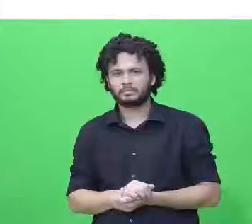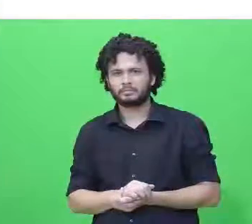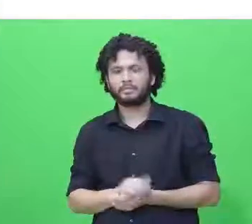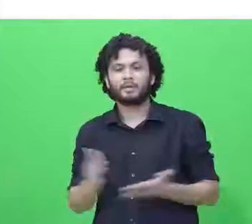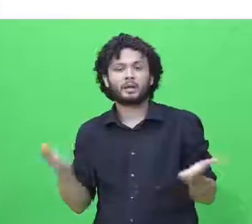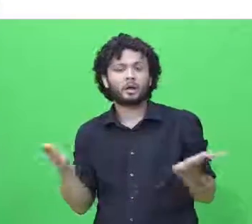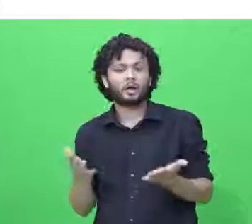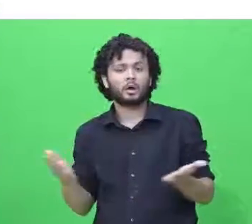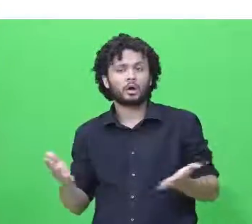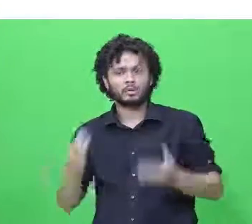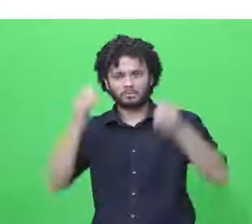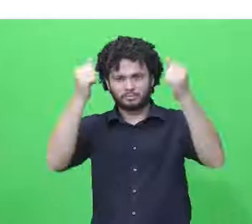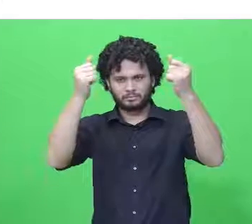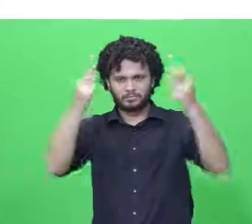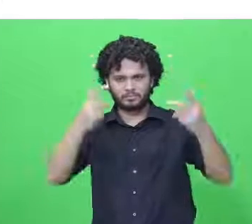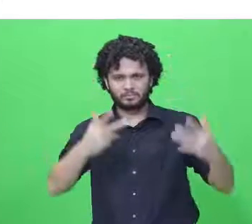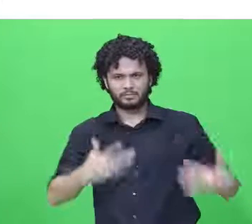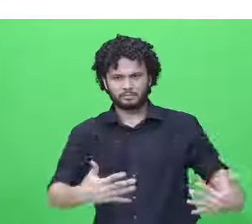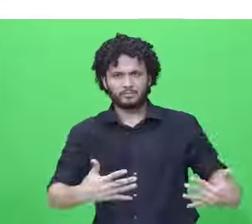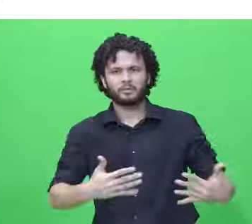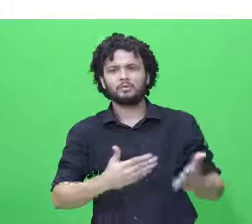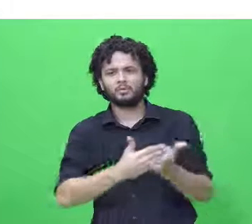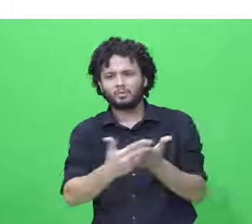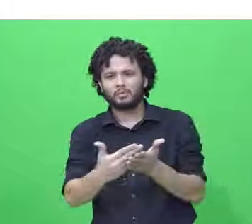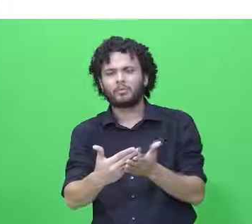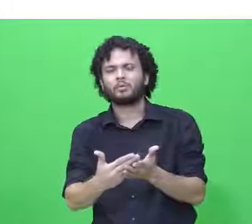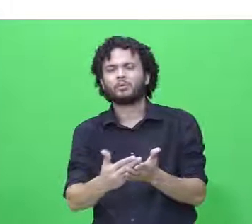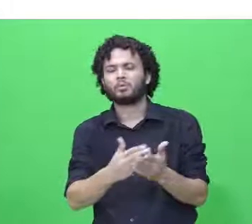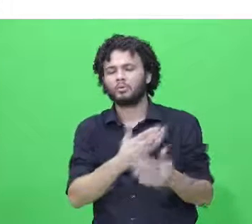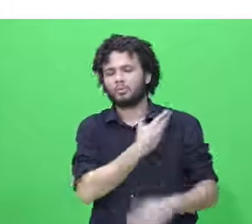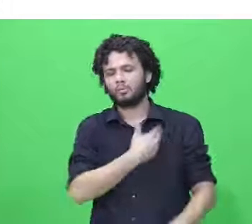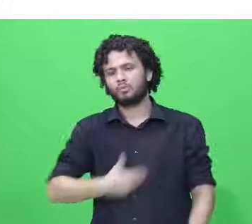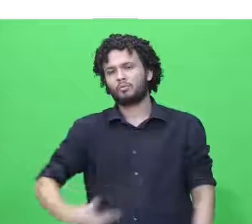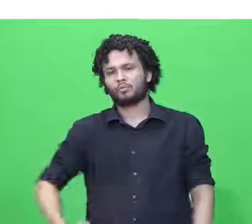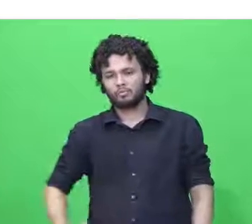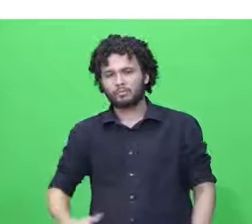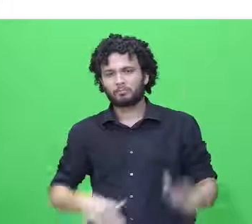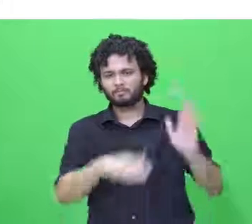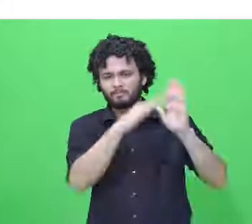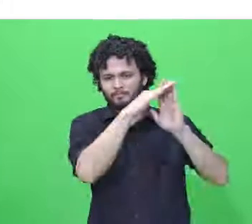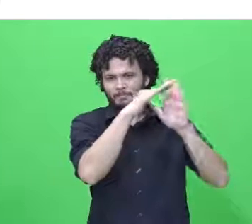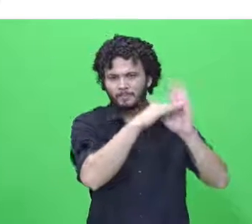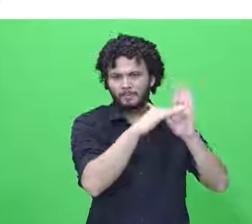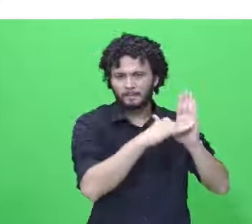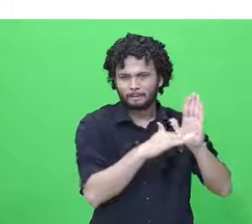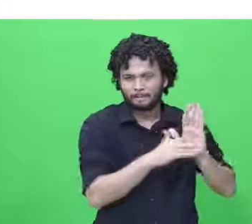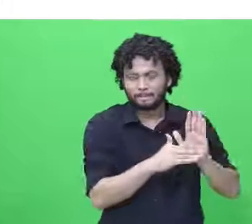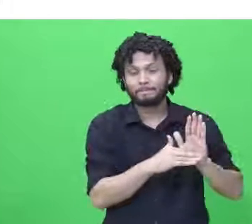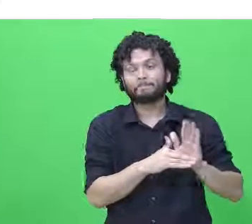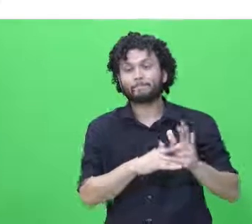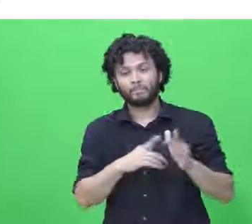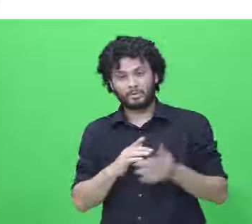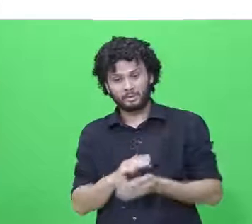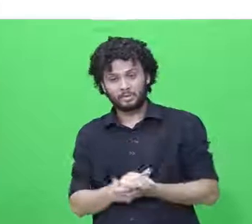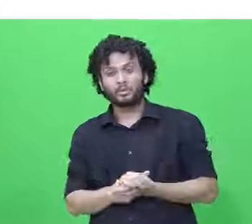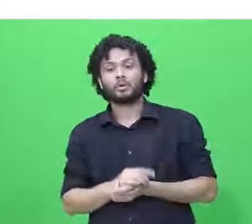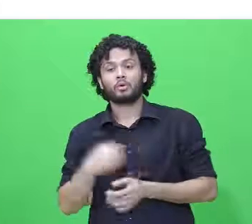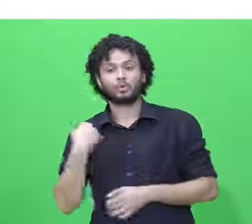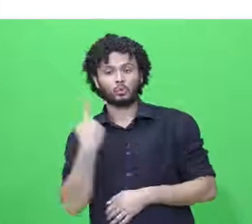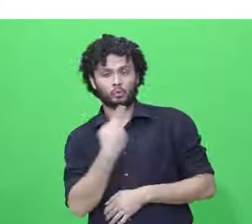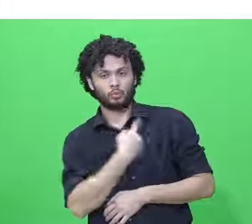Vamos, então, agora falar, nesse início desse governo provisório, então, essas medidas foram adotadas, agora o detalhe. Nós temos, então,